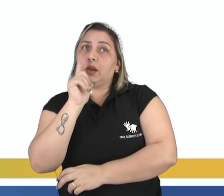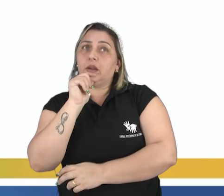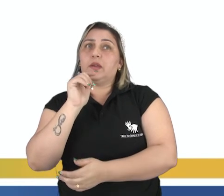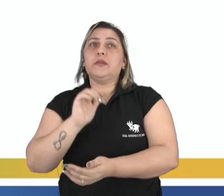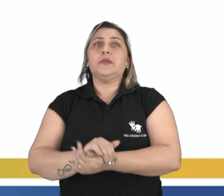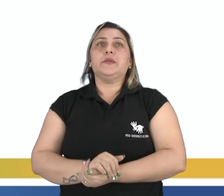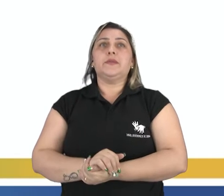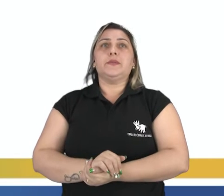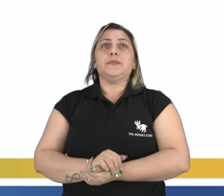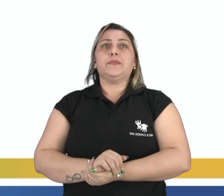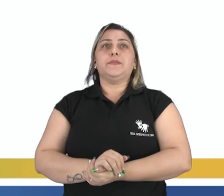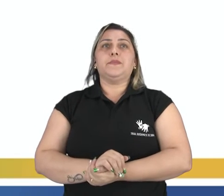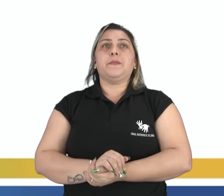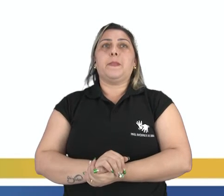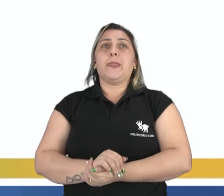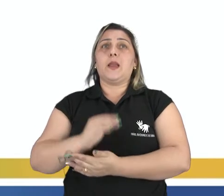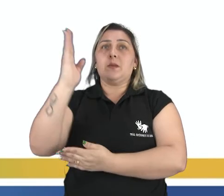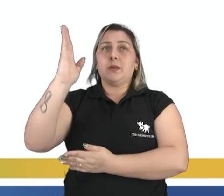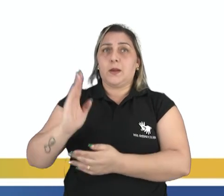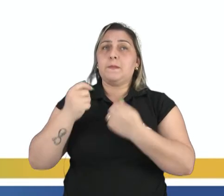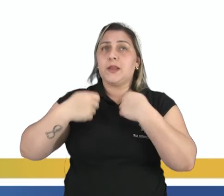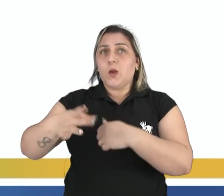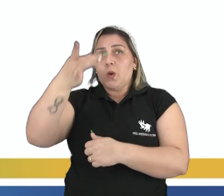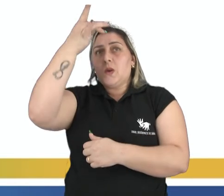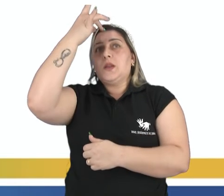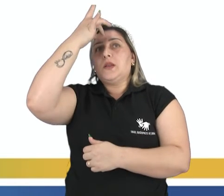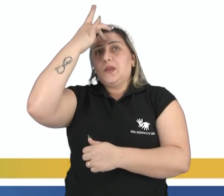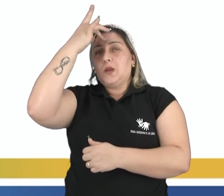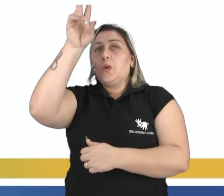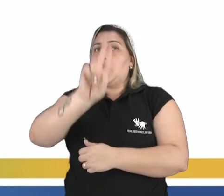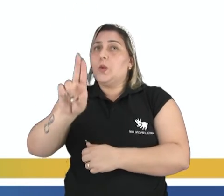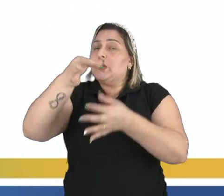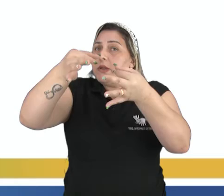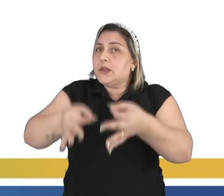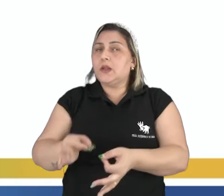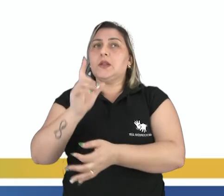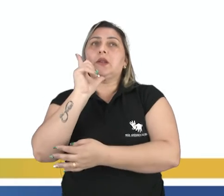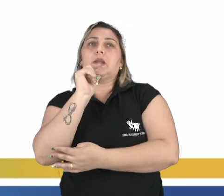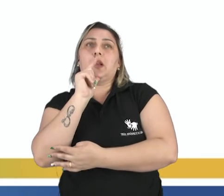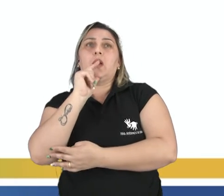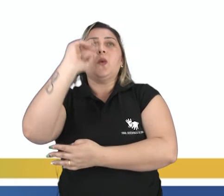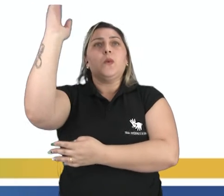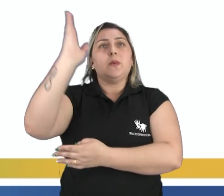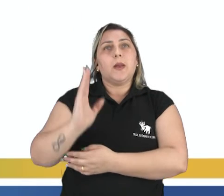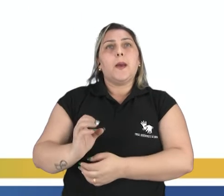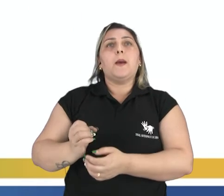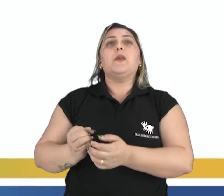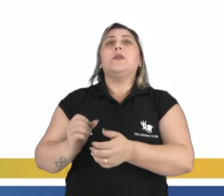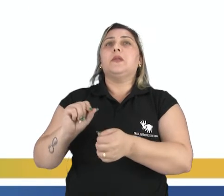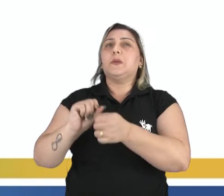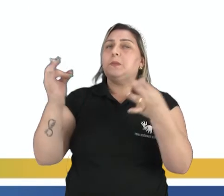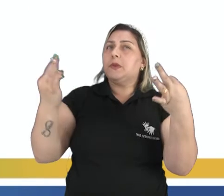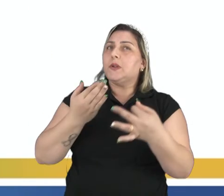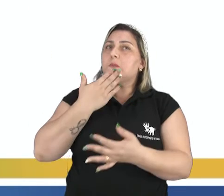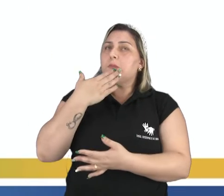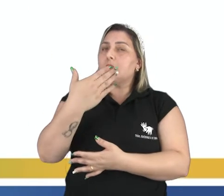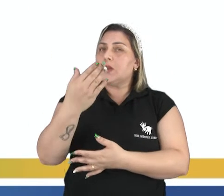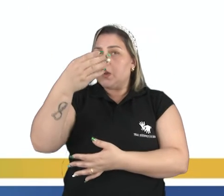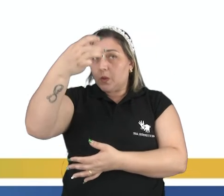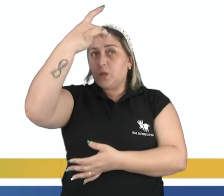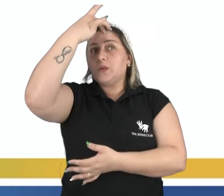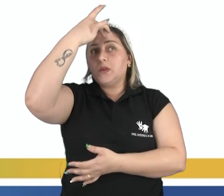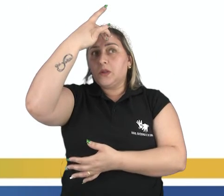água, os brasileiros precisam conscientizar sobre o uso adequado da água, os brasileiros produzem excelentes campanhas de conscientização,